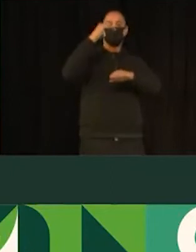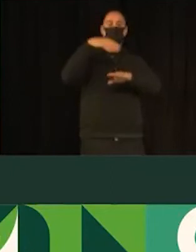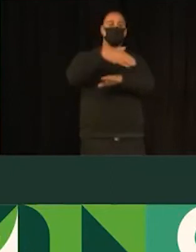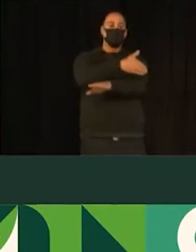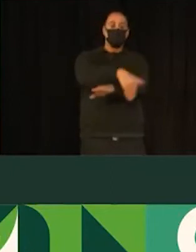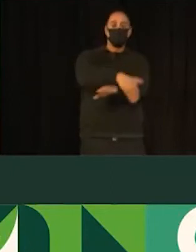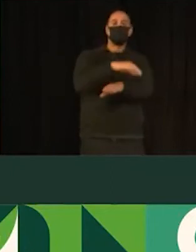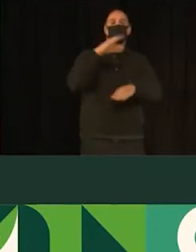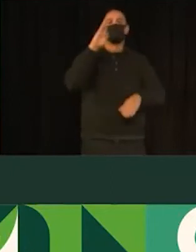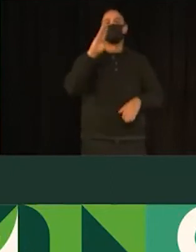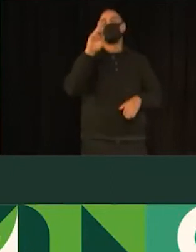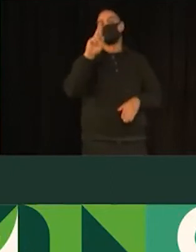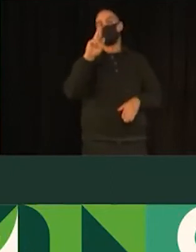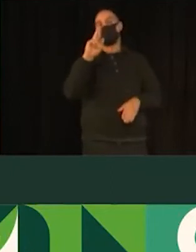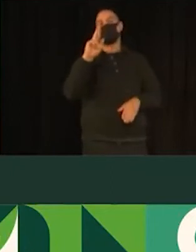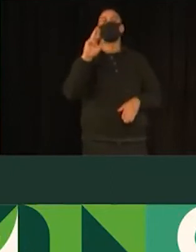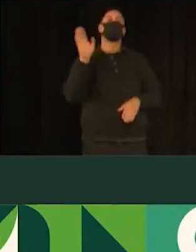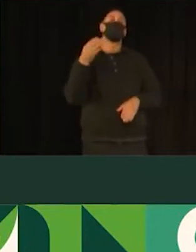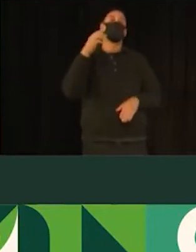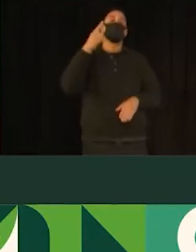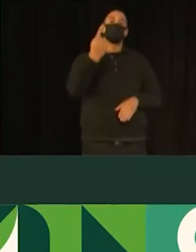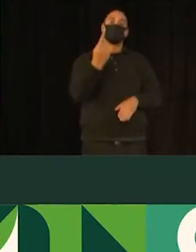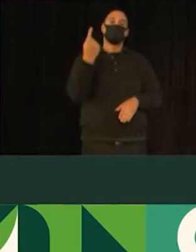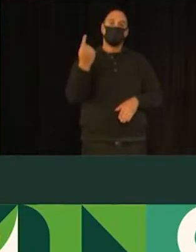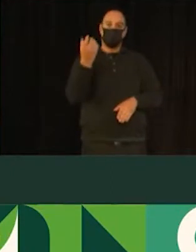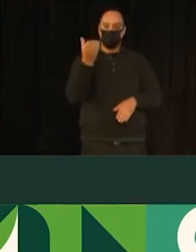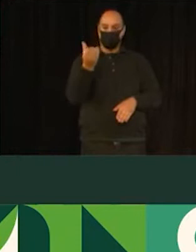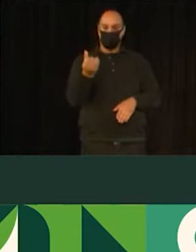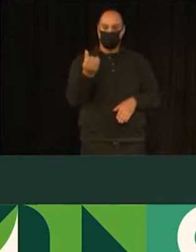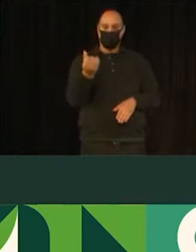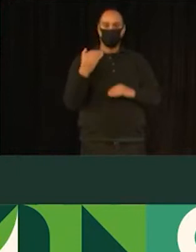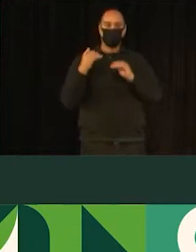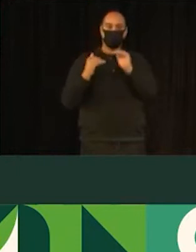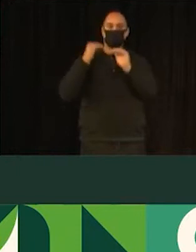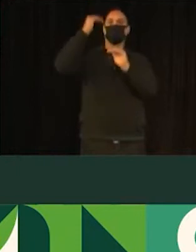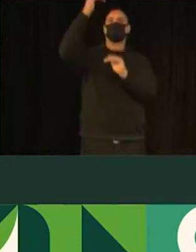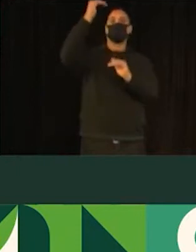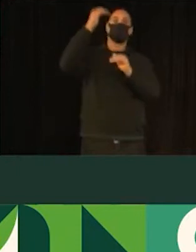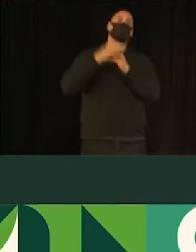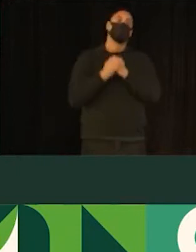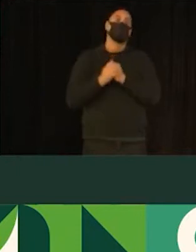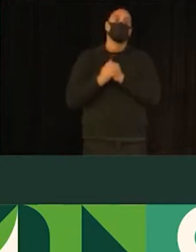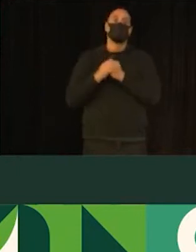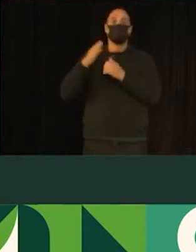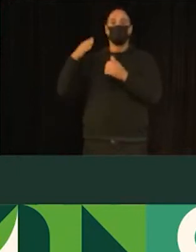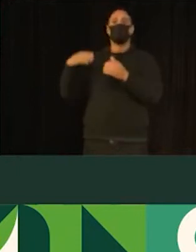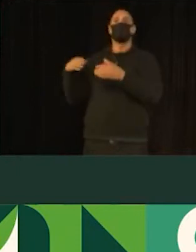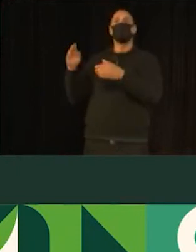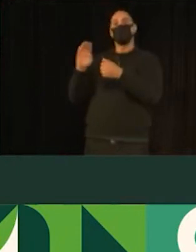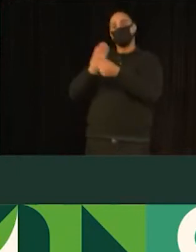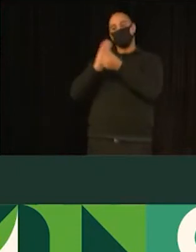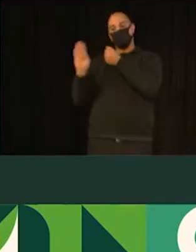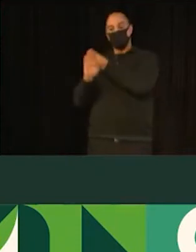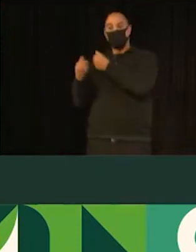cima do Transurb, fazendo integração com a estação do Transurb e seguindo até o fundo da Matias.